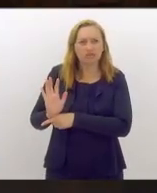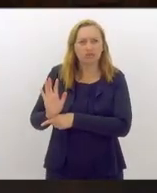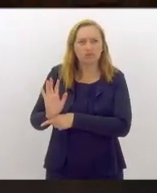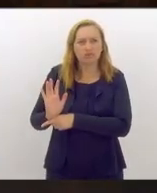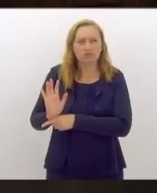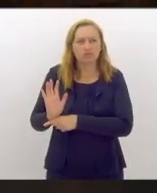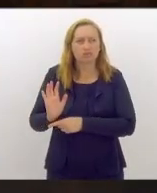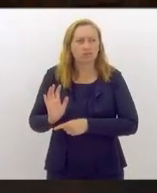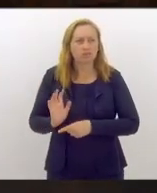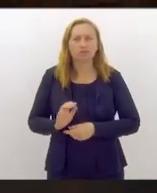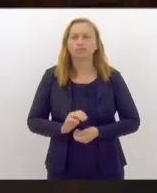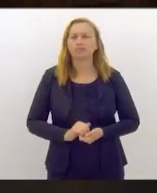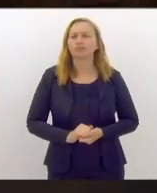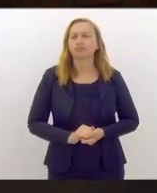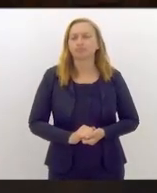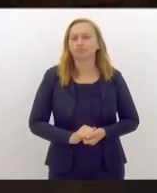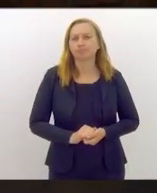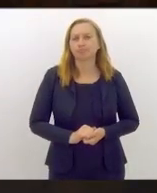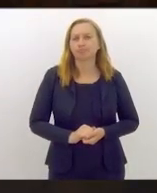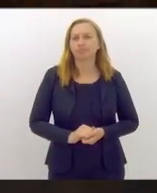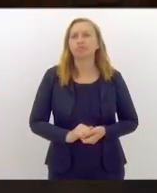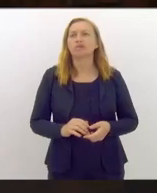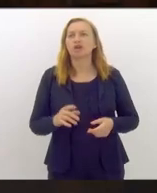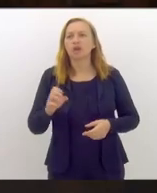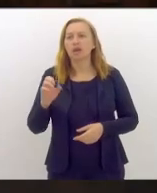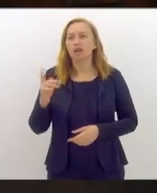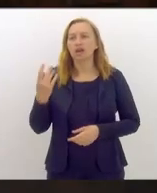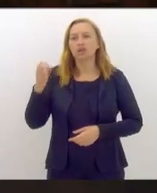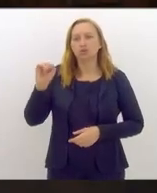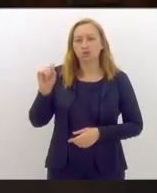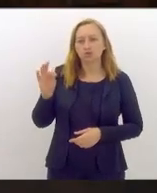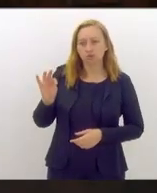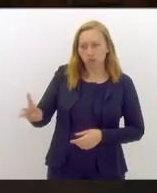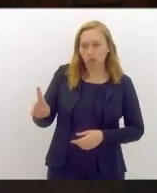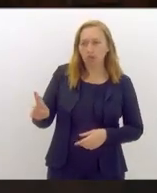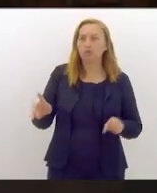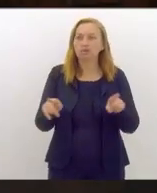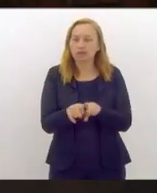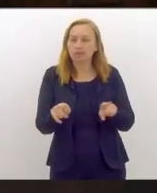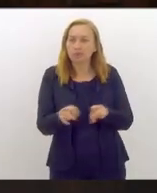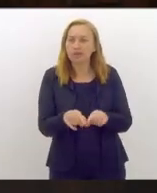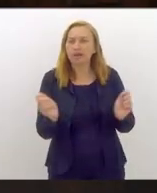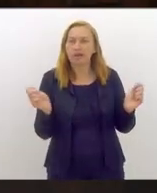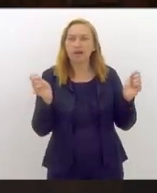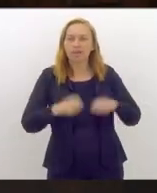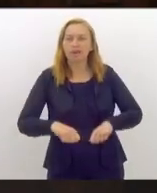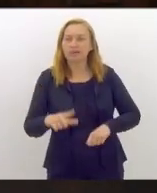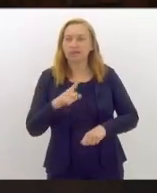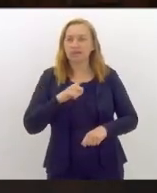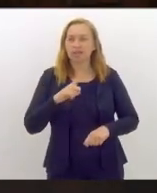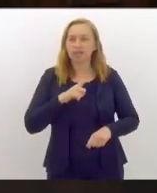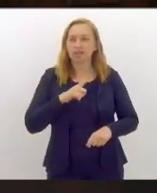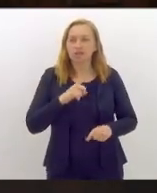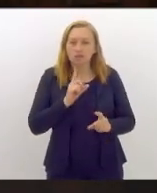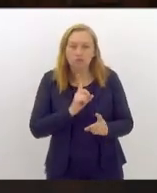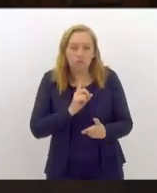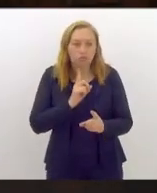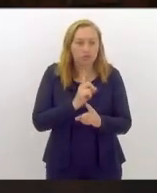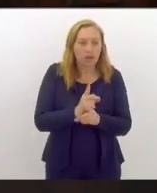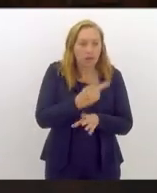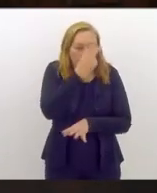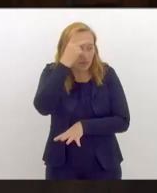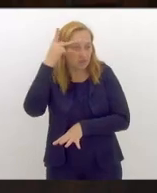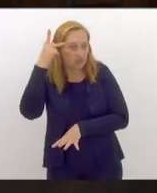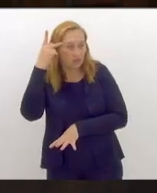e o Heitor também é um tem uma enorme capacidade de encontrar talentos e fazer esses